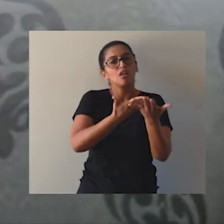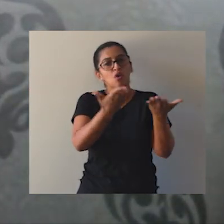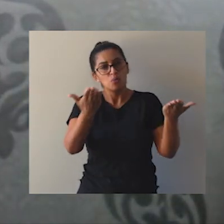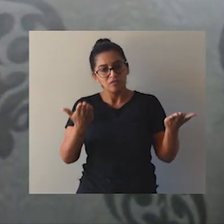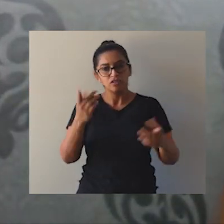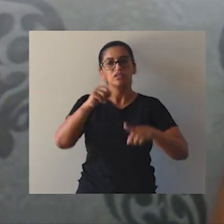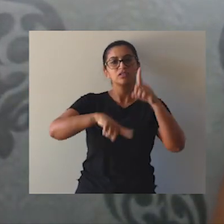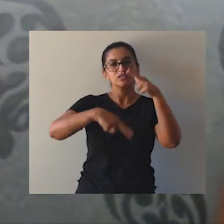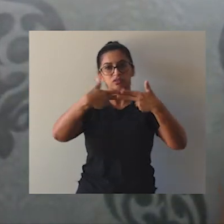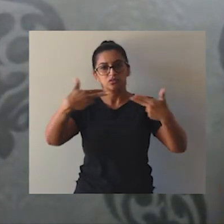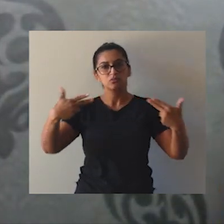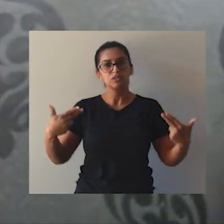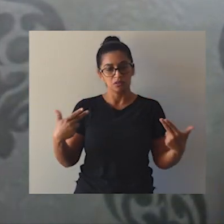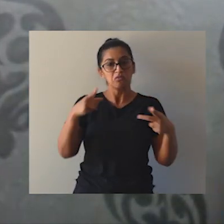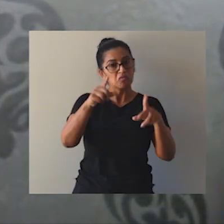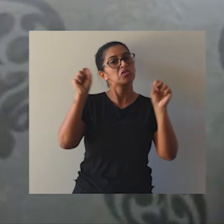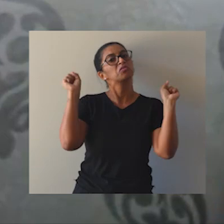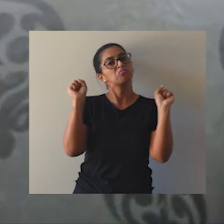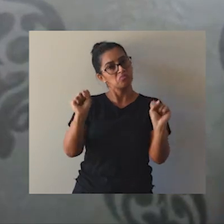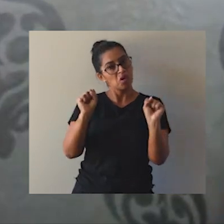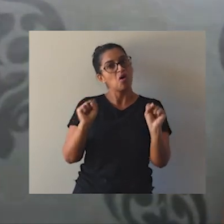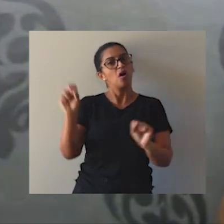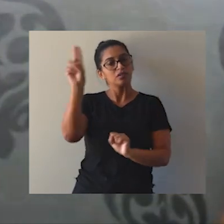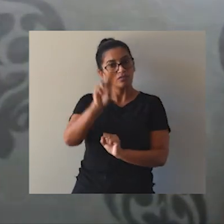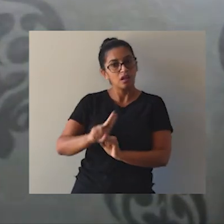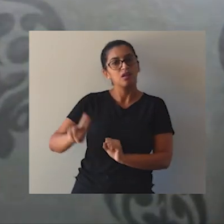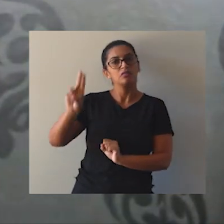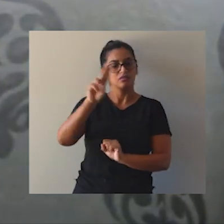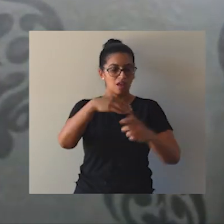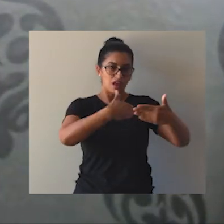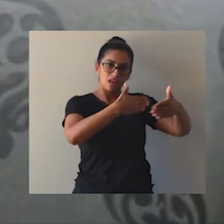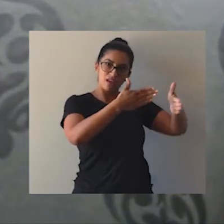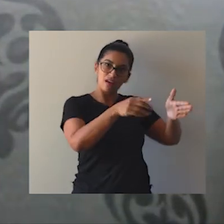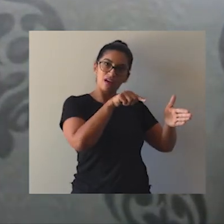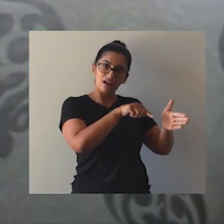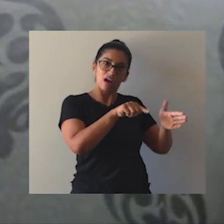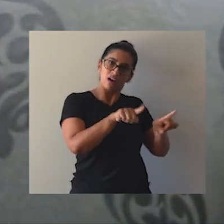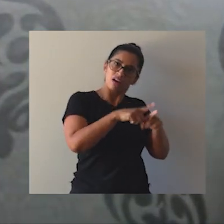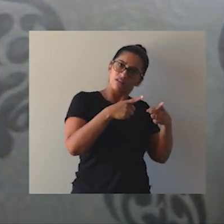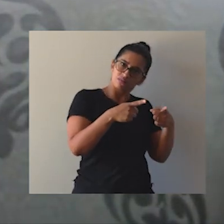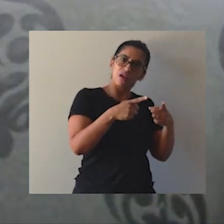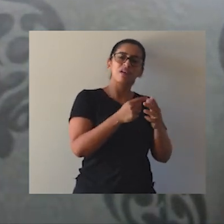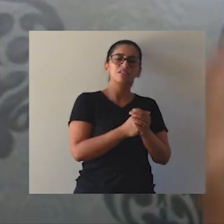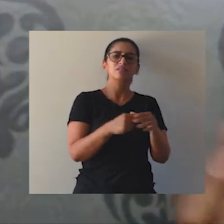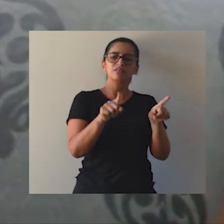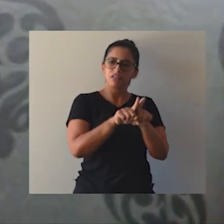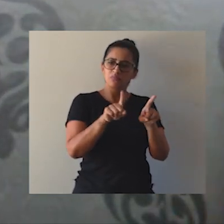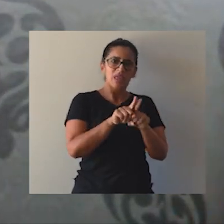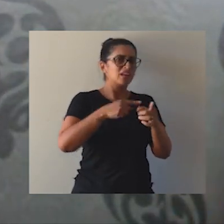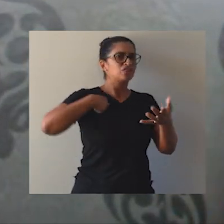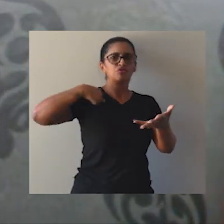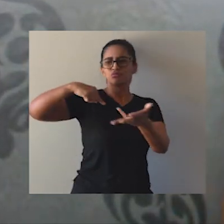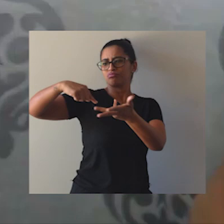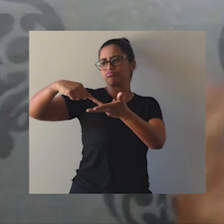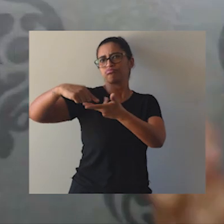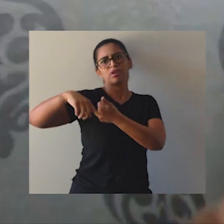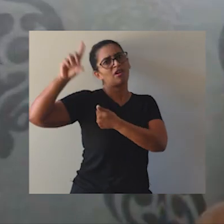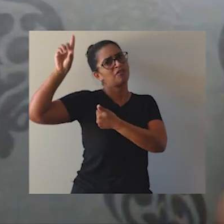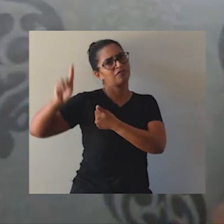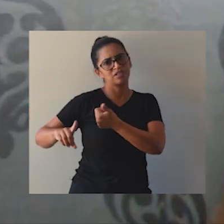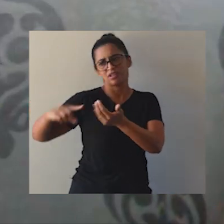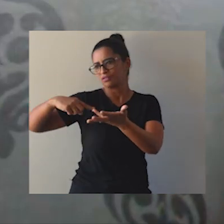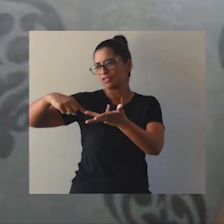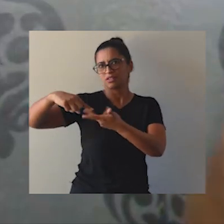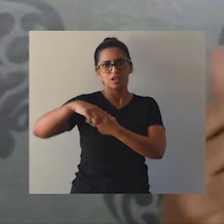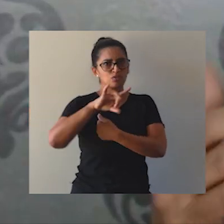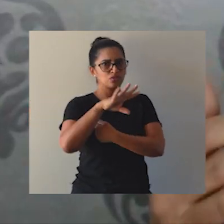materiais, né, que vocês possam usar não só com um aluno deficiente visual, mas com outros tipos de deficiência, né. Isso aqui é só